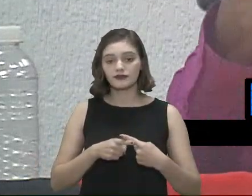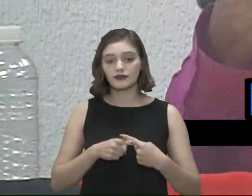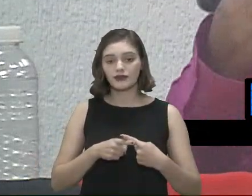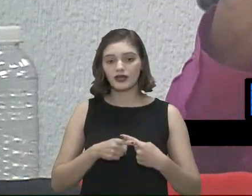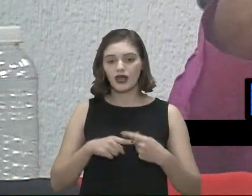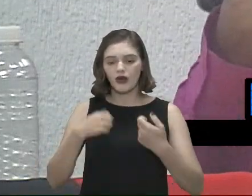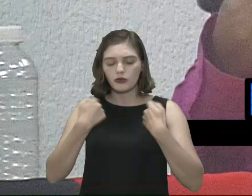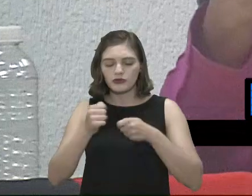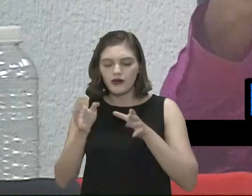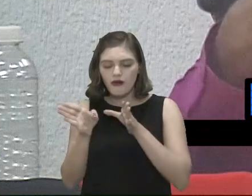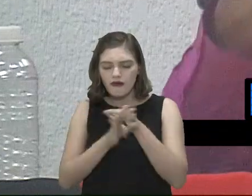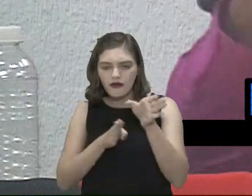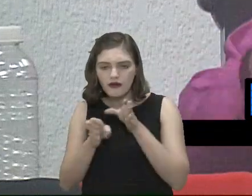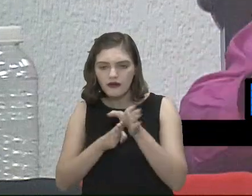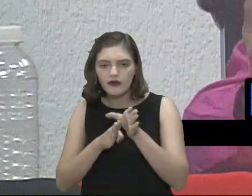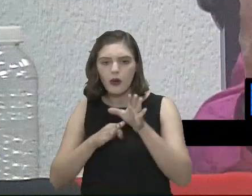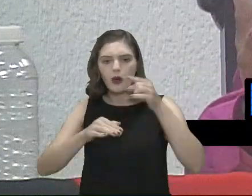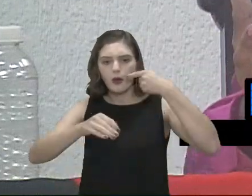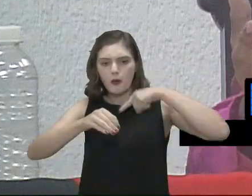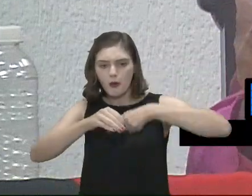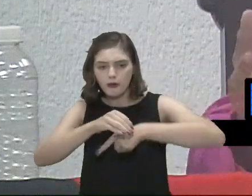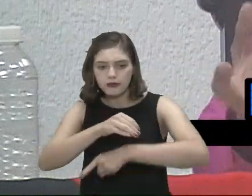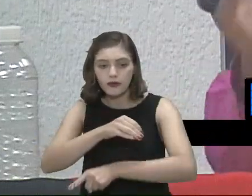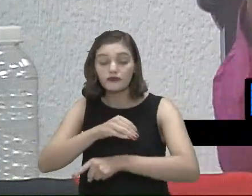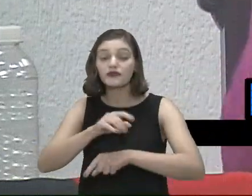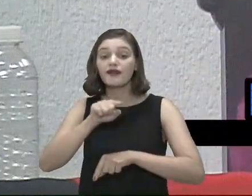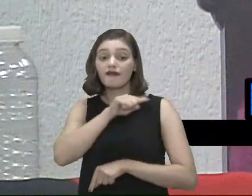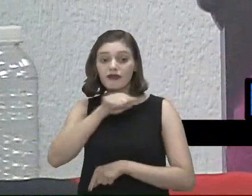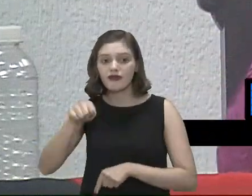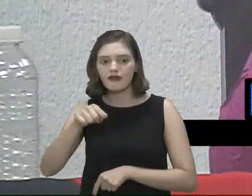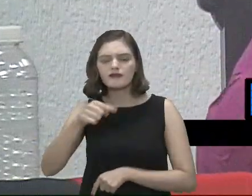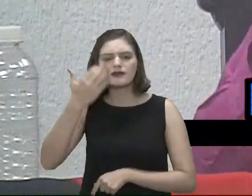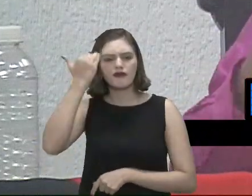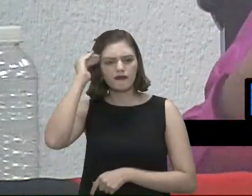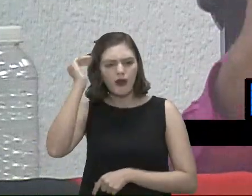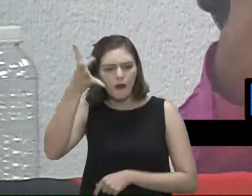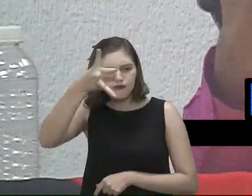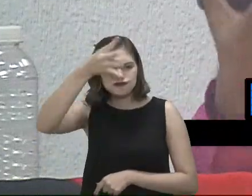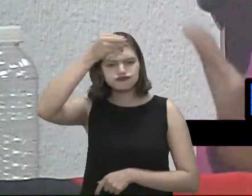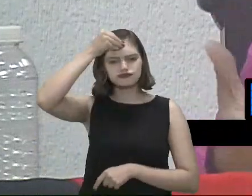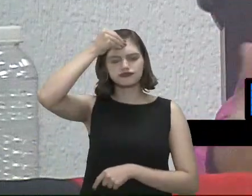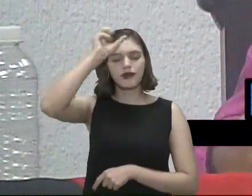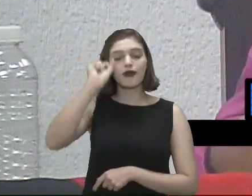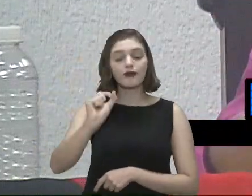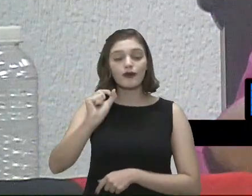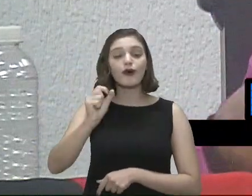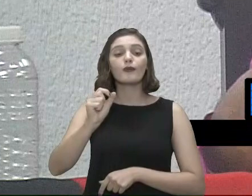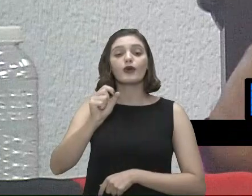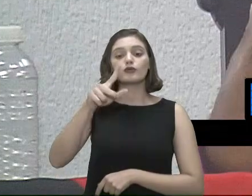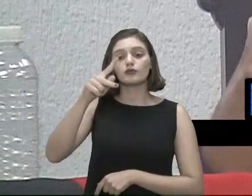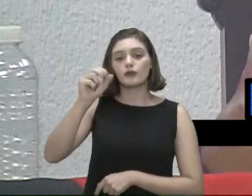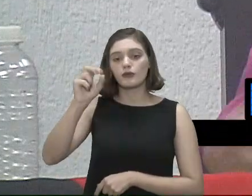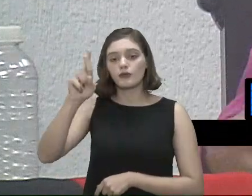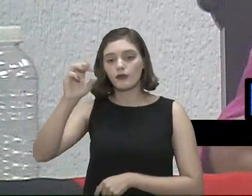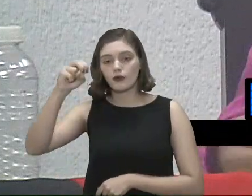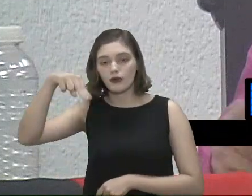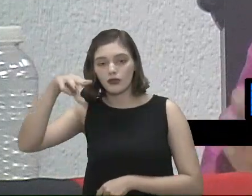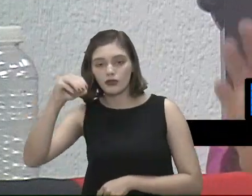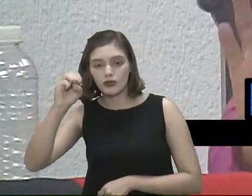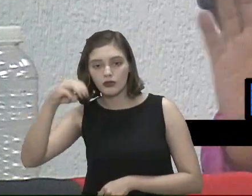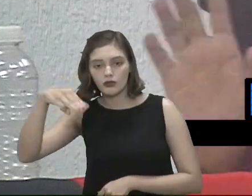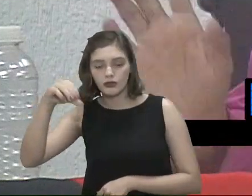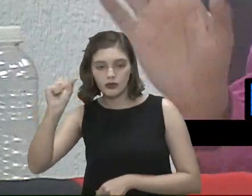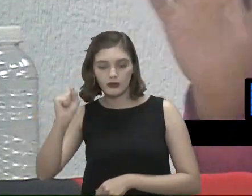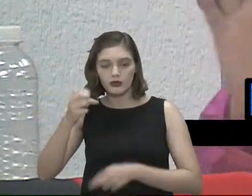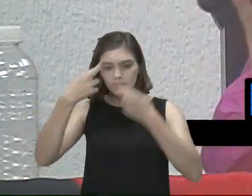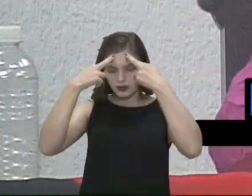uma orientação tão profunda e eles captaram bem a questão, né, dos pronomes, do respeito.